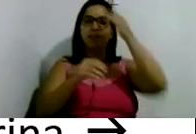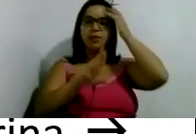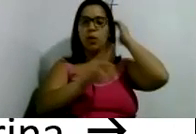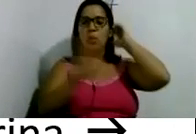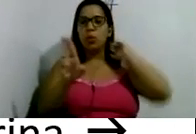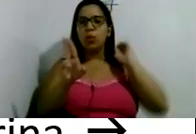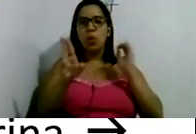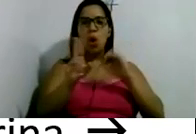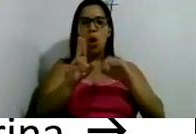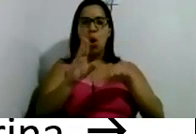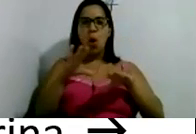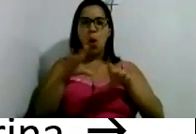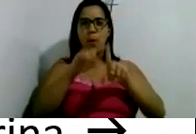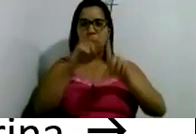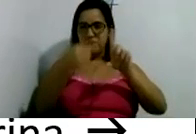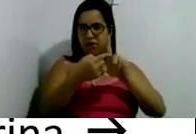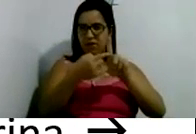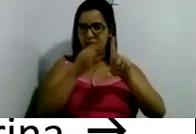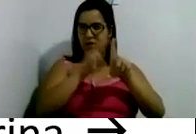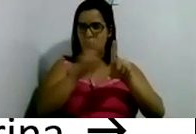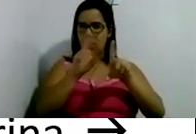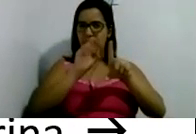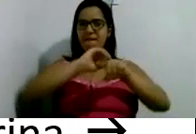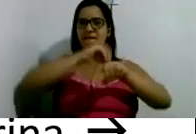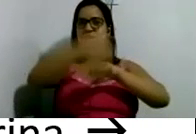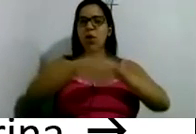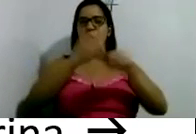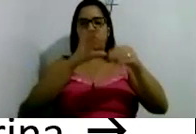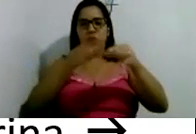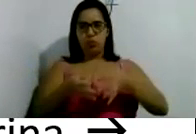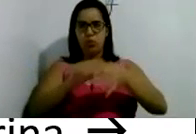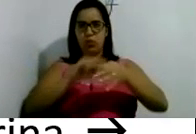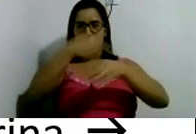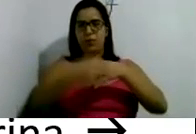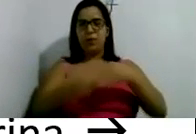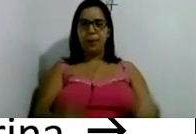que é o nome dessa gestação quando ele se implanta em outro local?